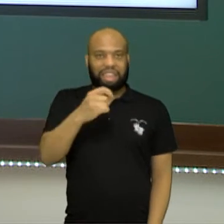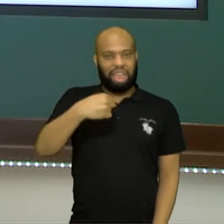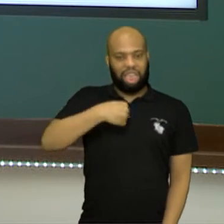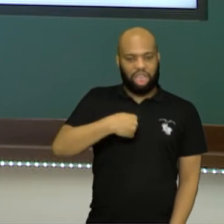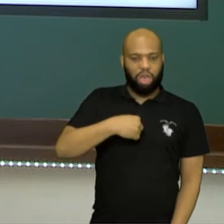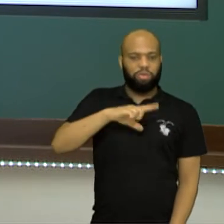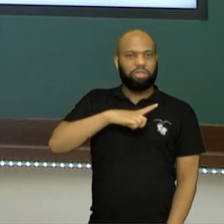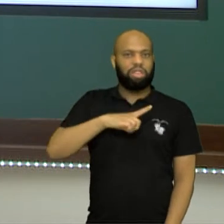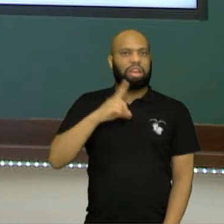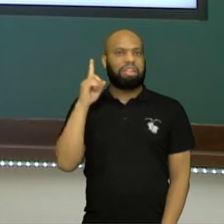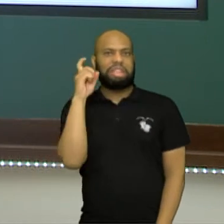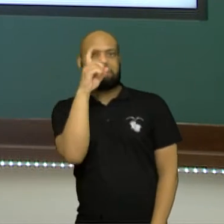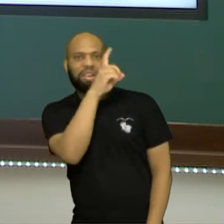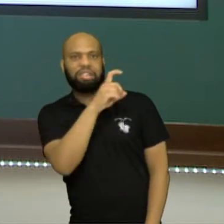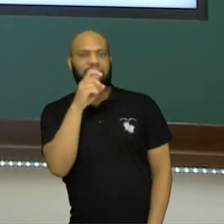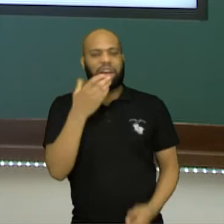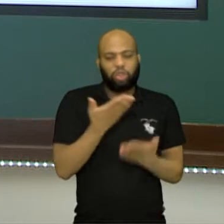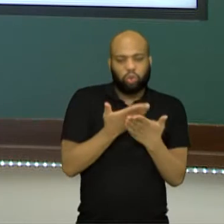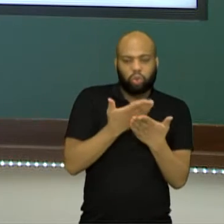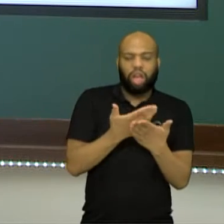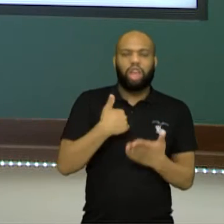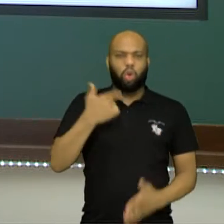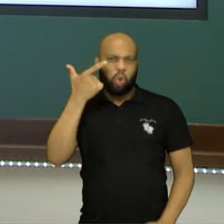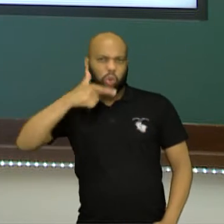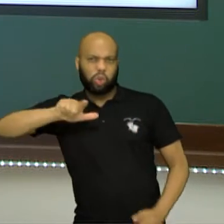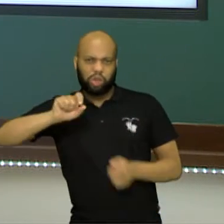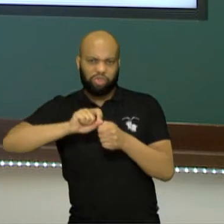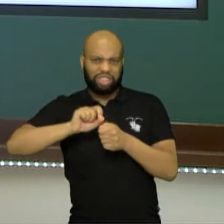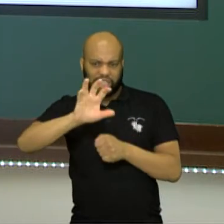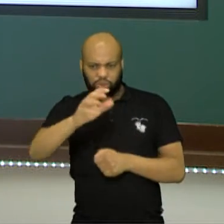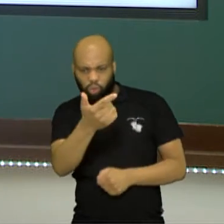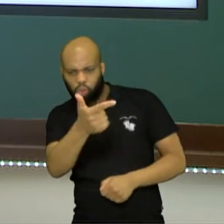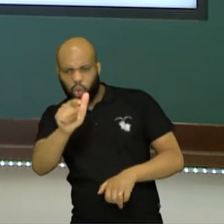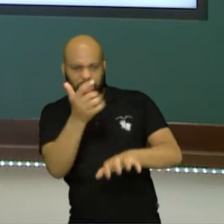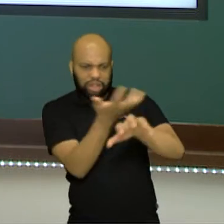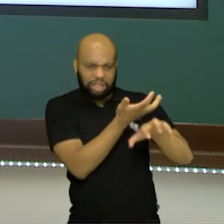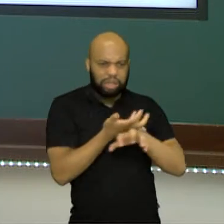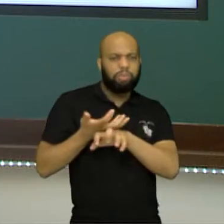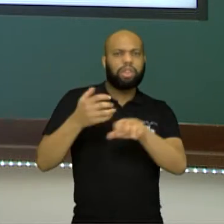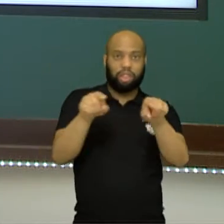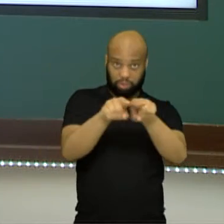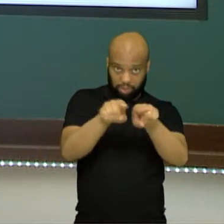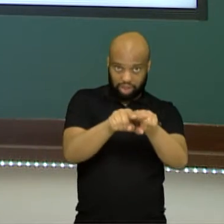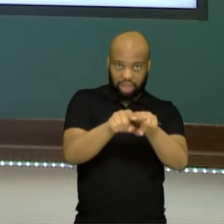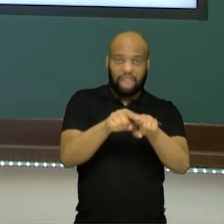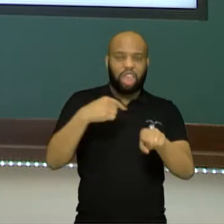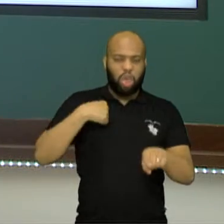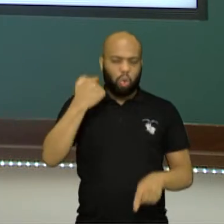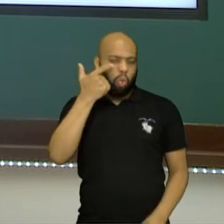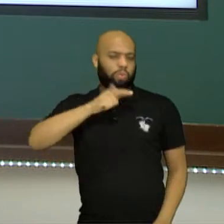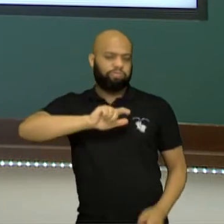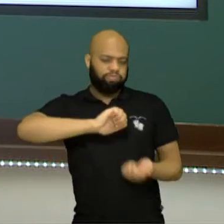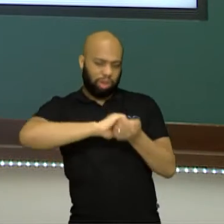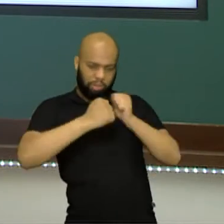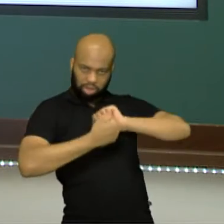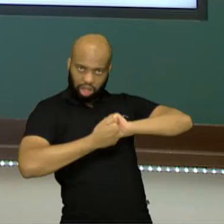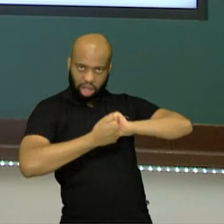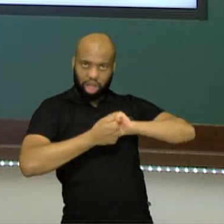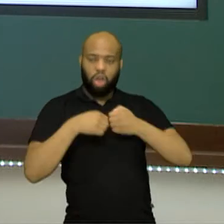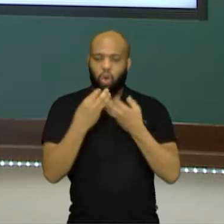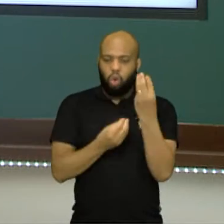de estudar, eu consigo aplicar essa mesma maneira em outras disciplinas? Não dá? Consigo adaptar? Como eu